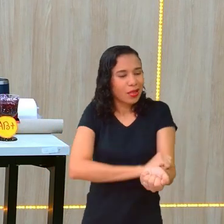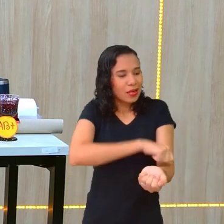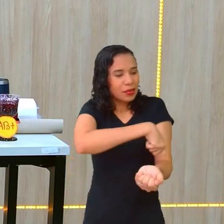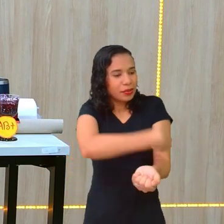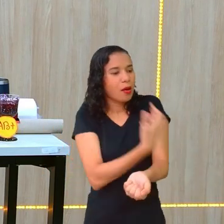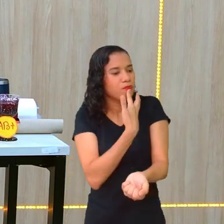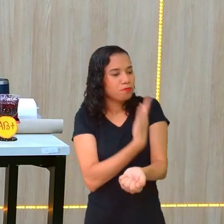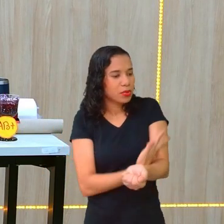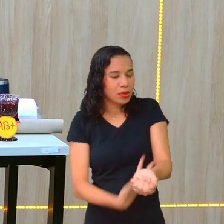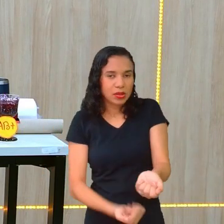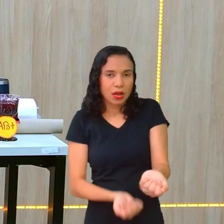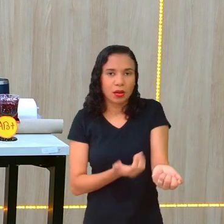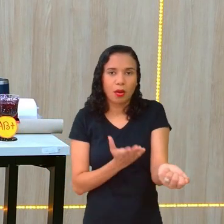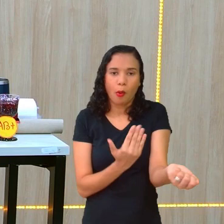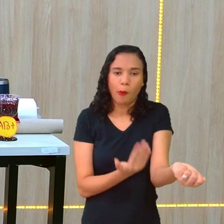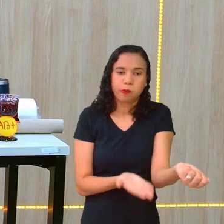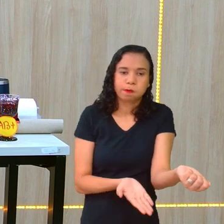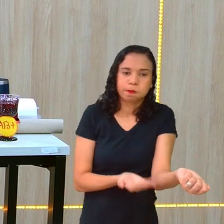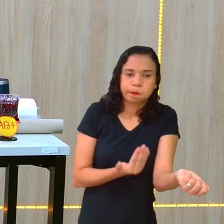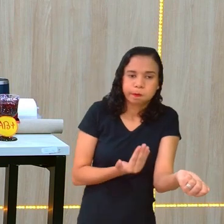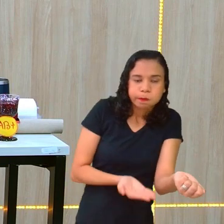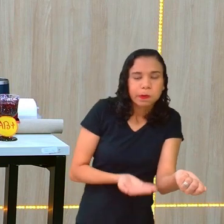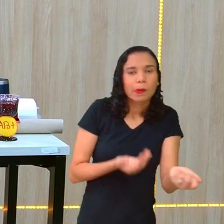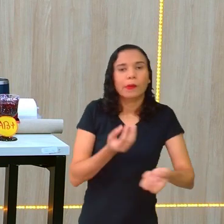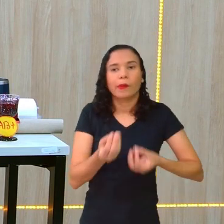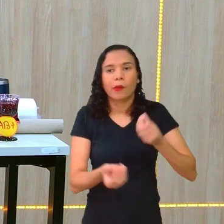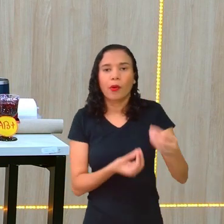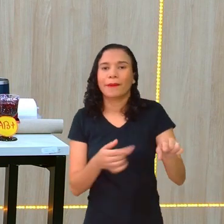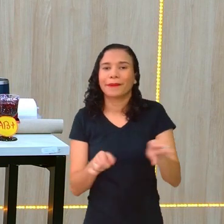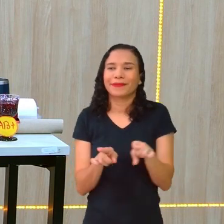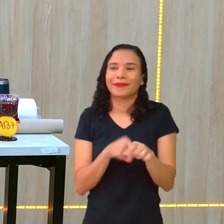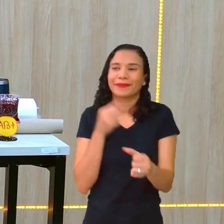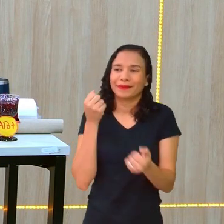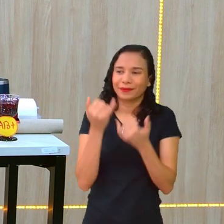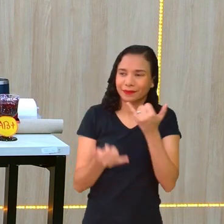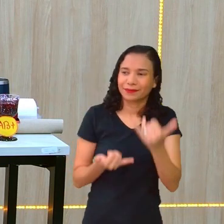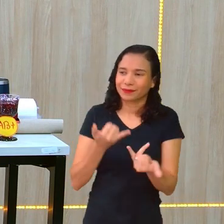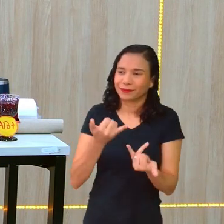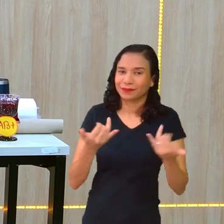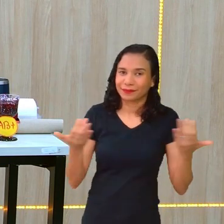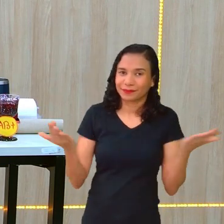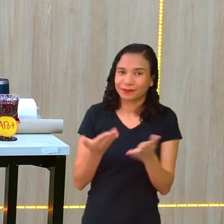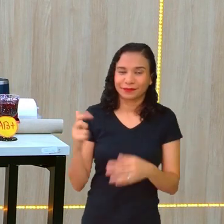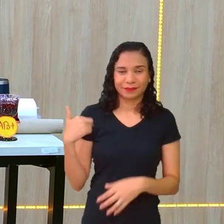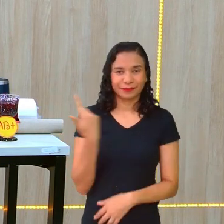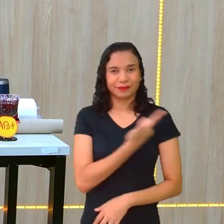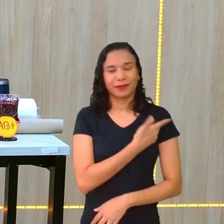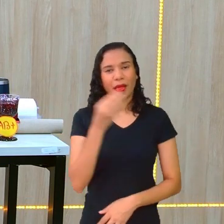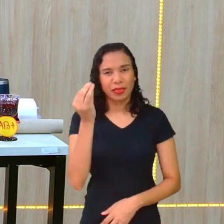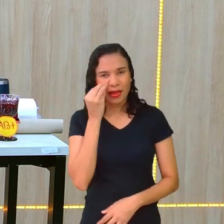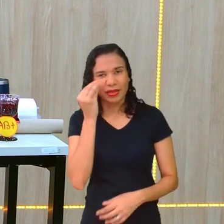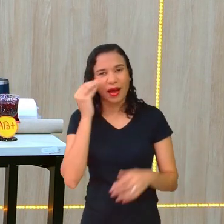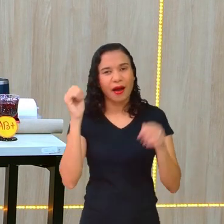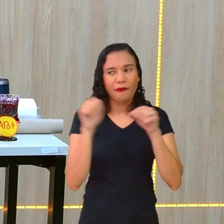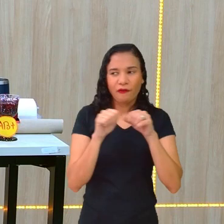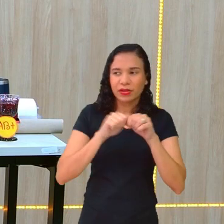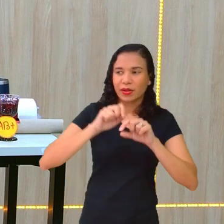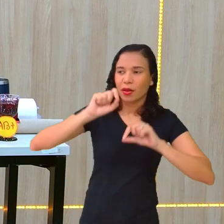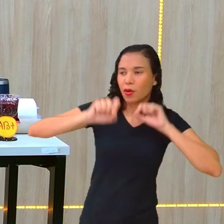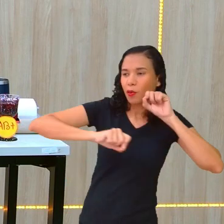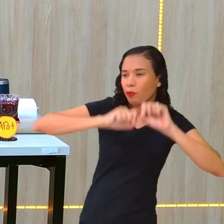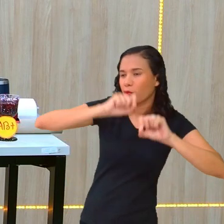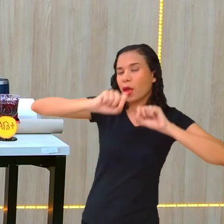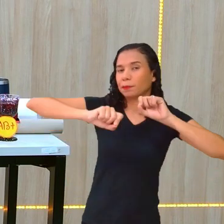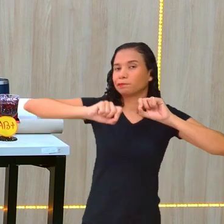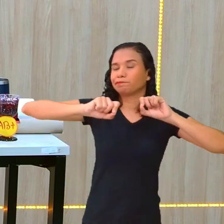através dessa, vamos dizer assim, até a questão de uma brincadeira. E aqui a gente vai tentar, né, fazer algumas